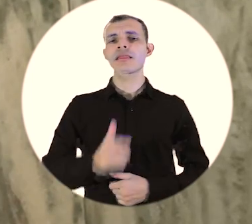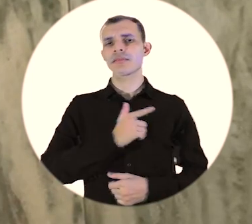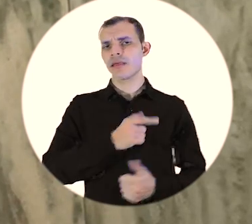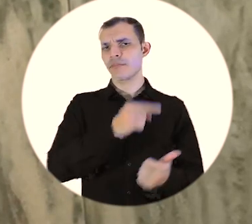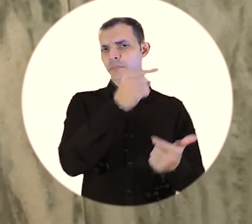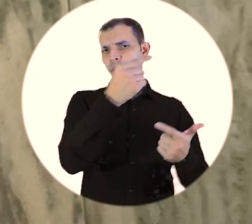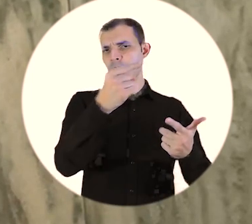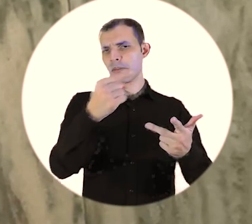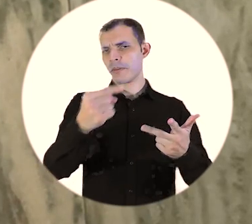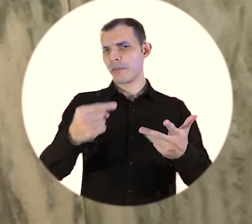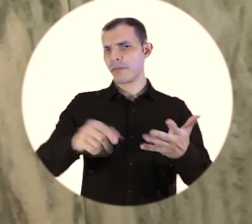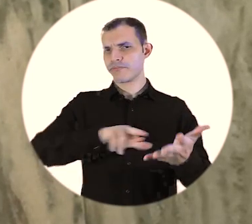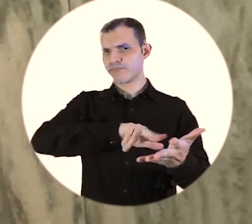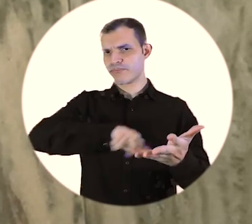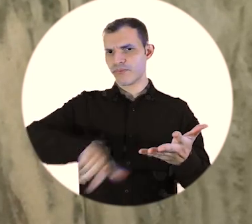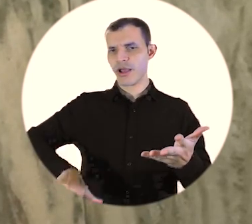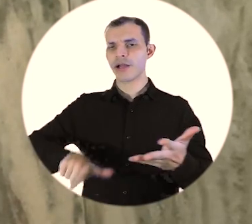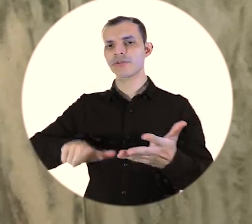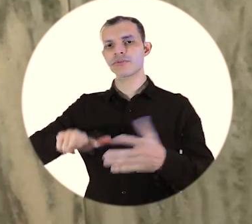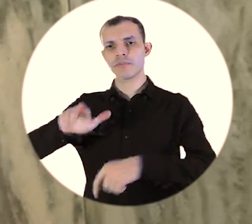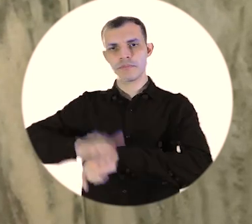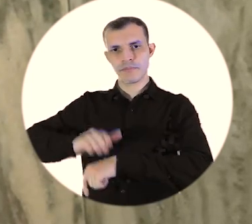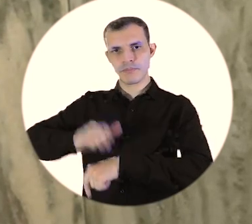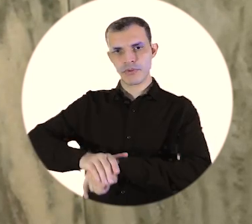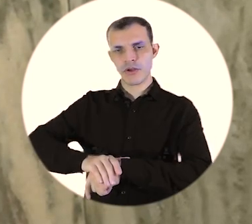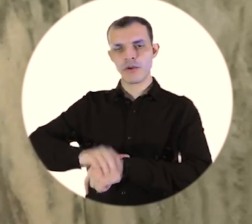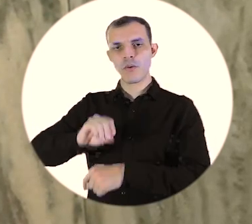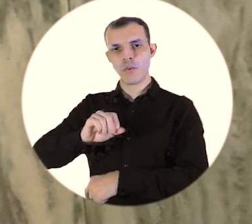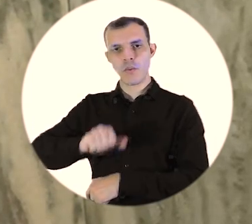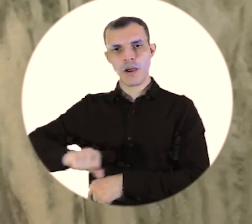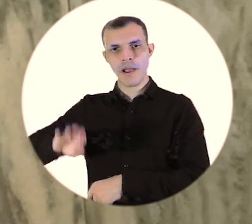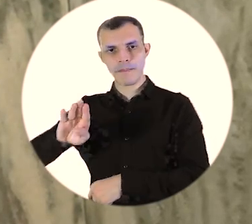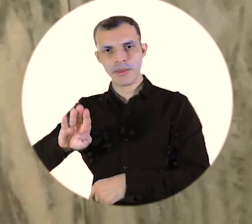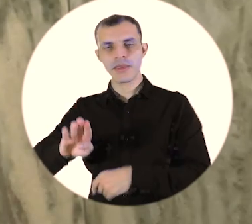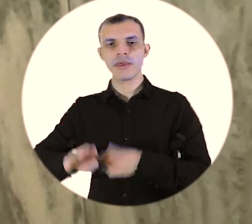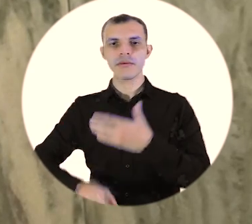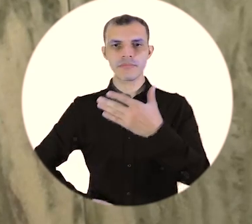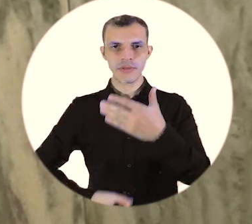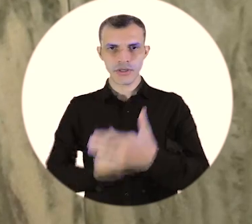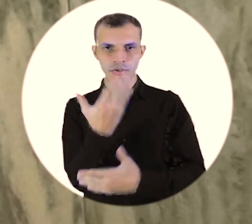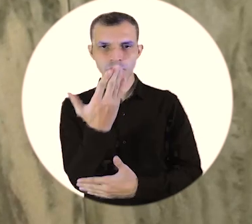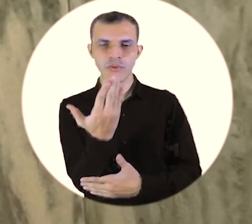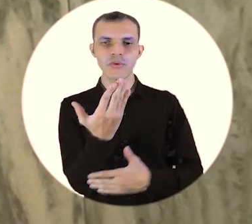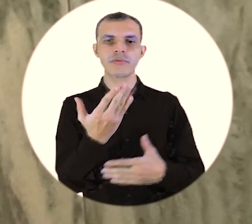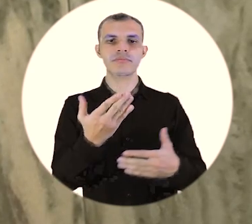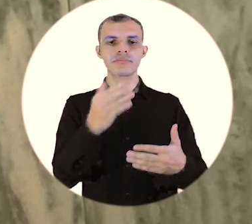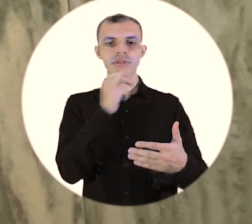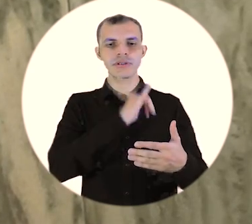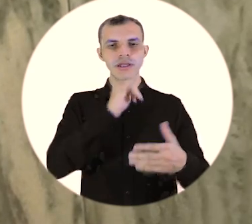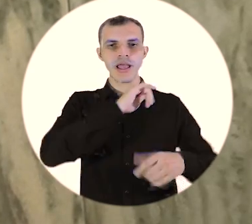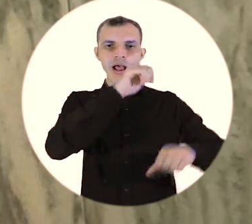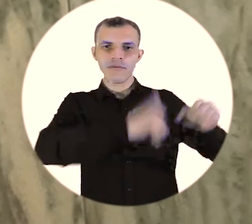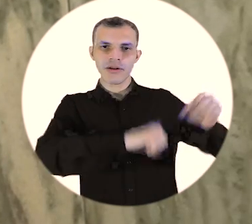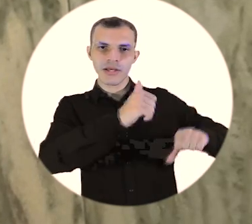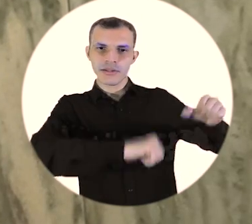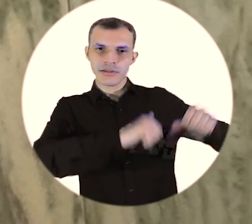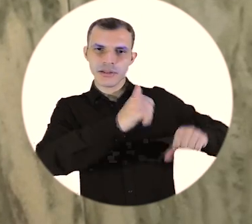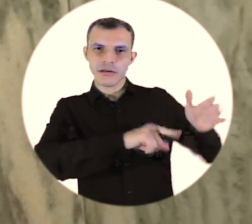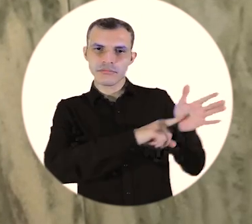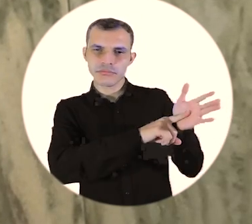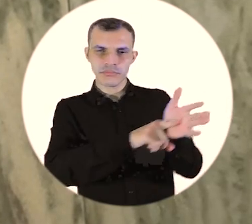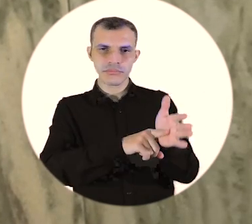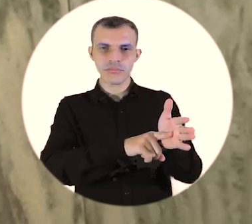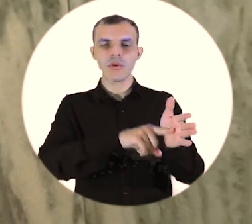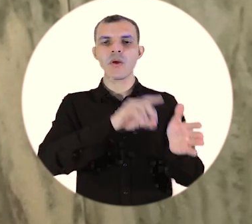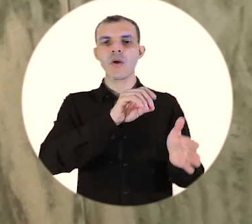considera fatores e critérios estabelecidos pela ordem, como a aprovação no exame de ordem, como a nota no Enem, e, infelizmente, essa